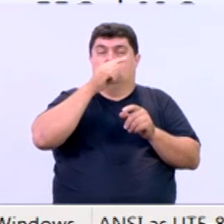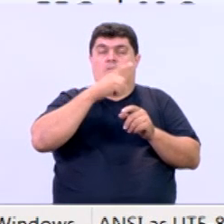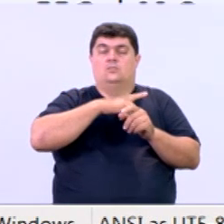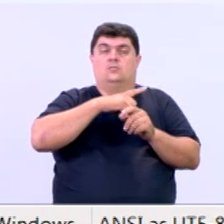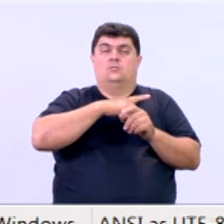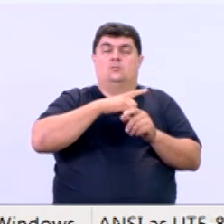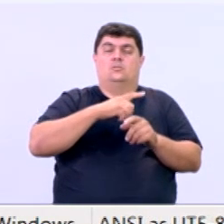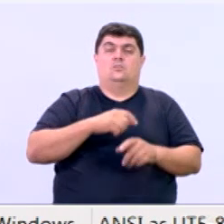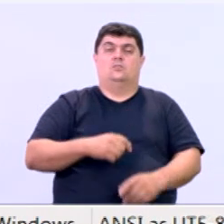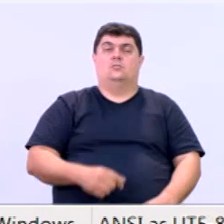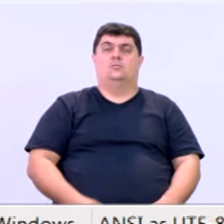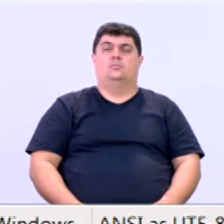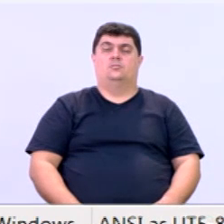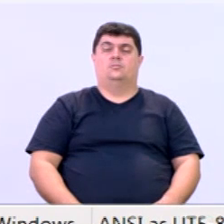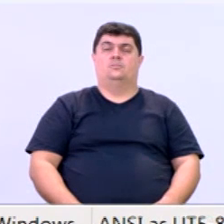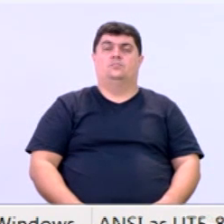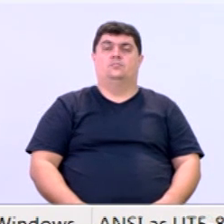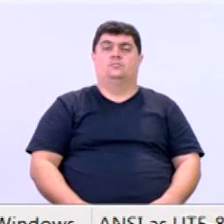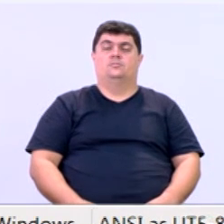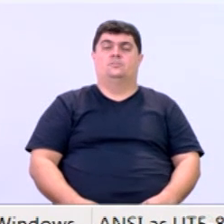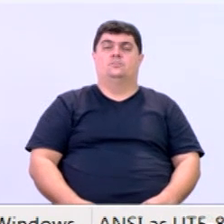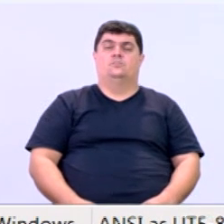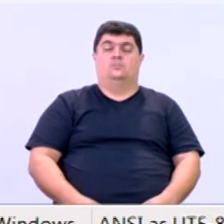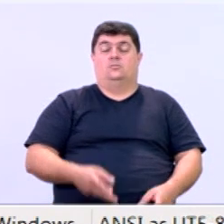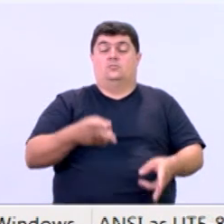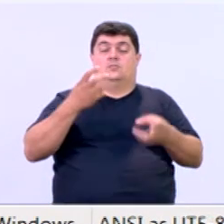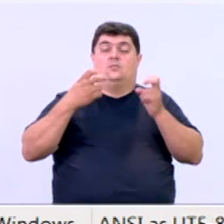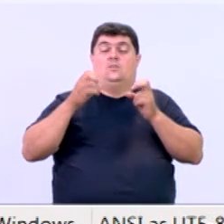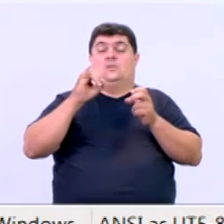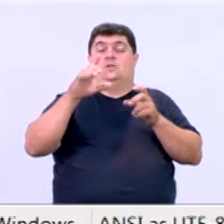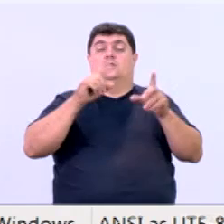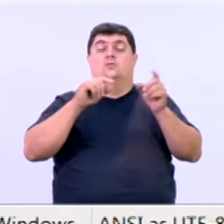Ele verifica se foi escolhido o atributo